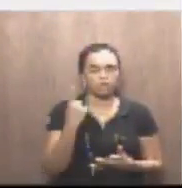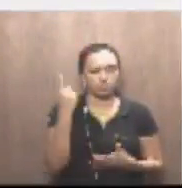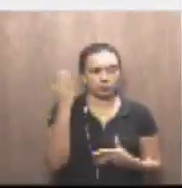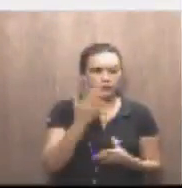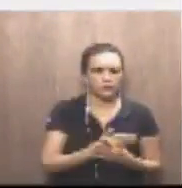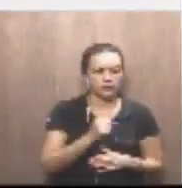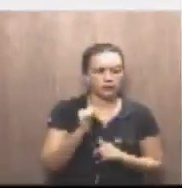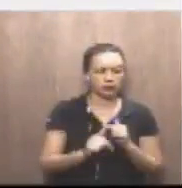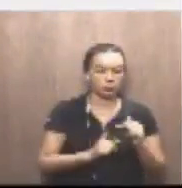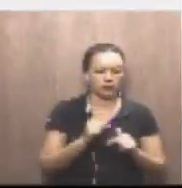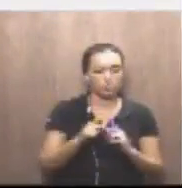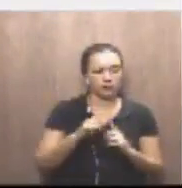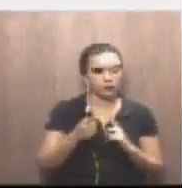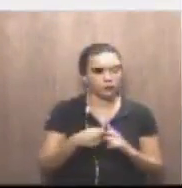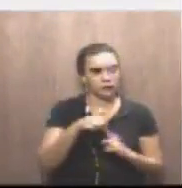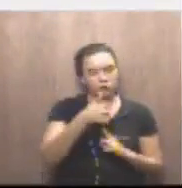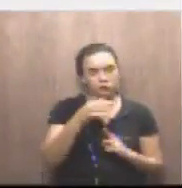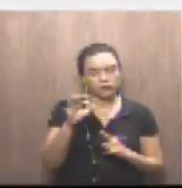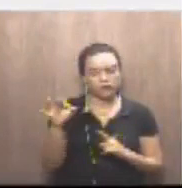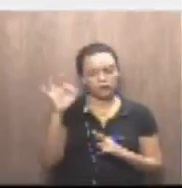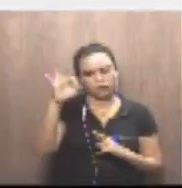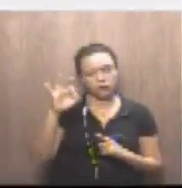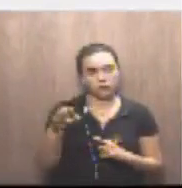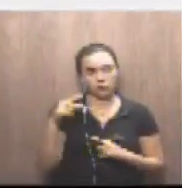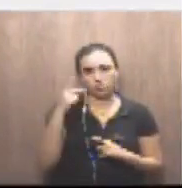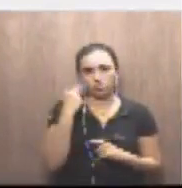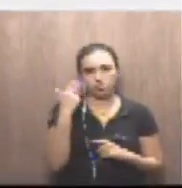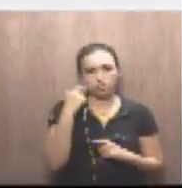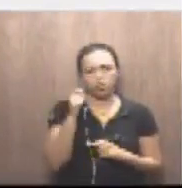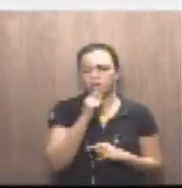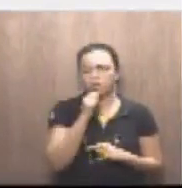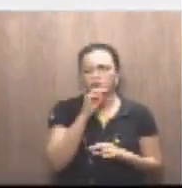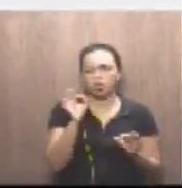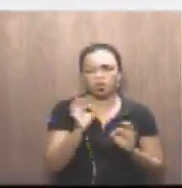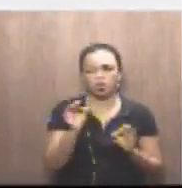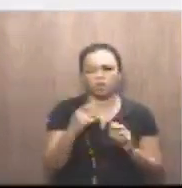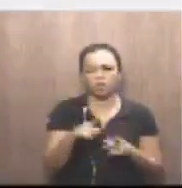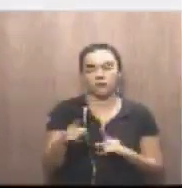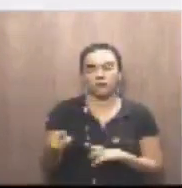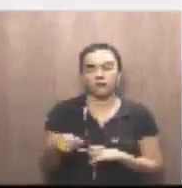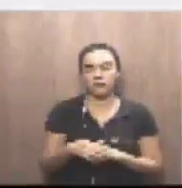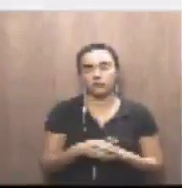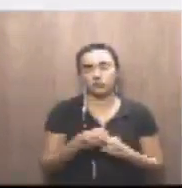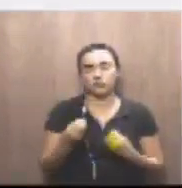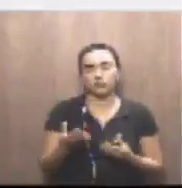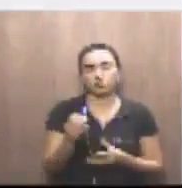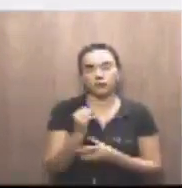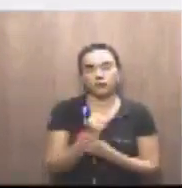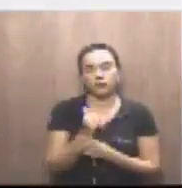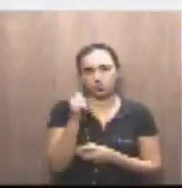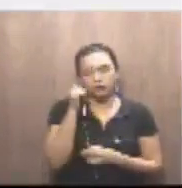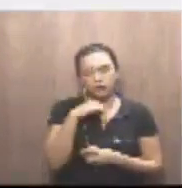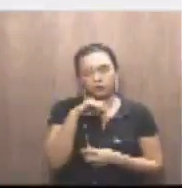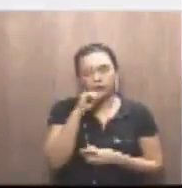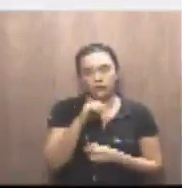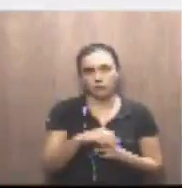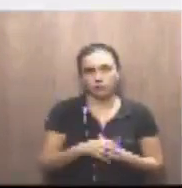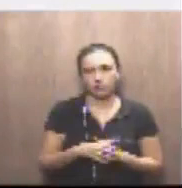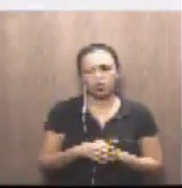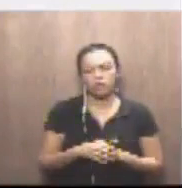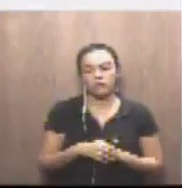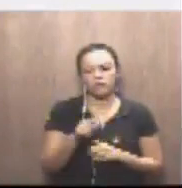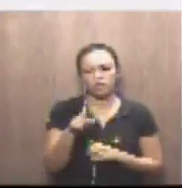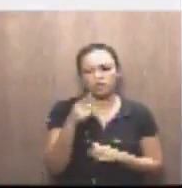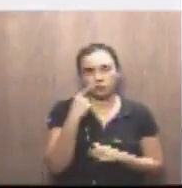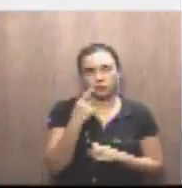de um trabalho de parto 100% natural, sem nenhuma interferência, e dando segurança para esta mulher. E